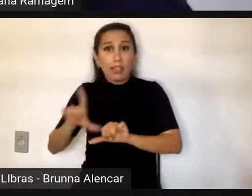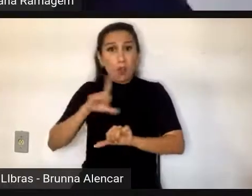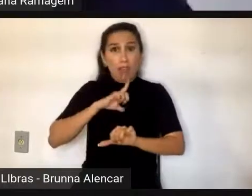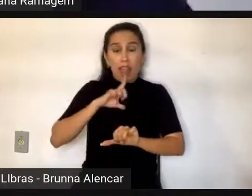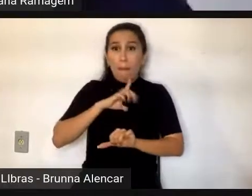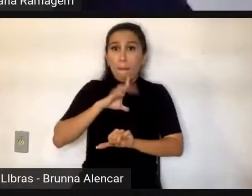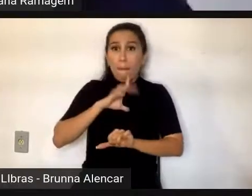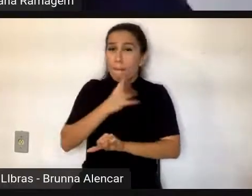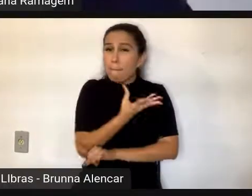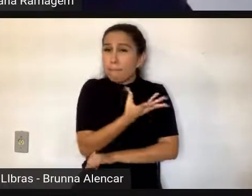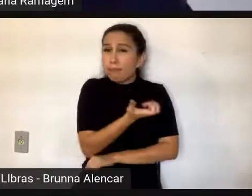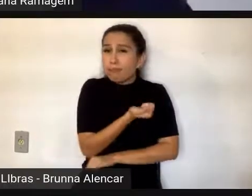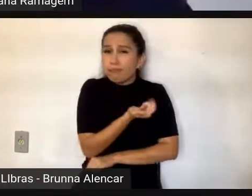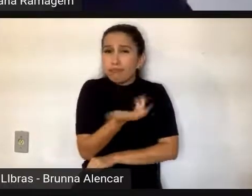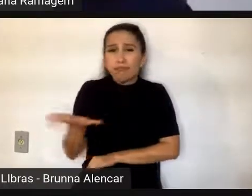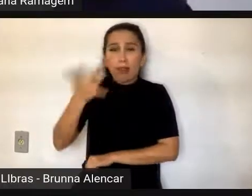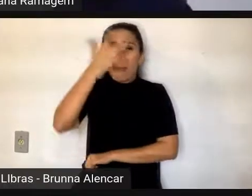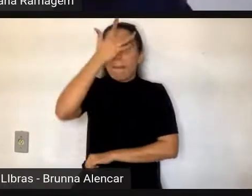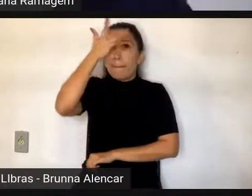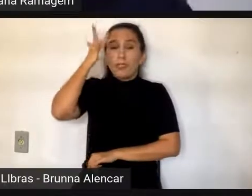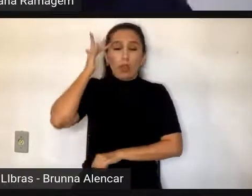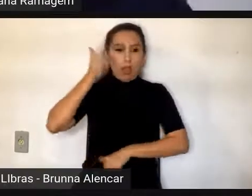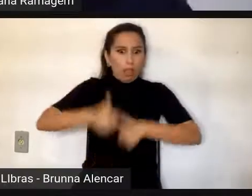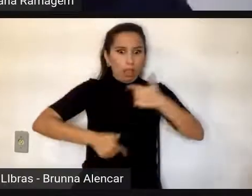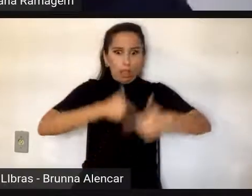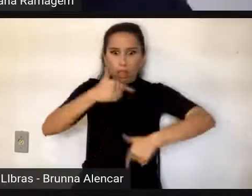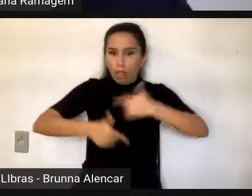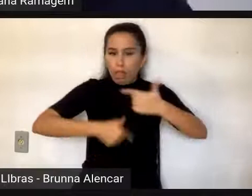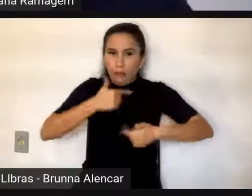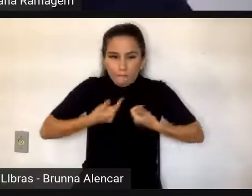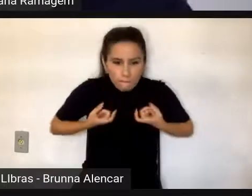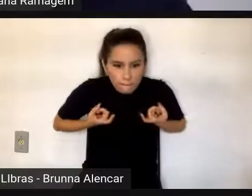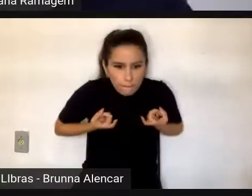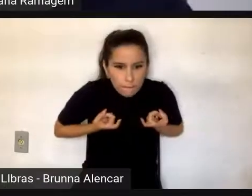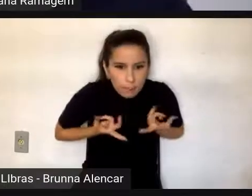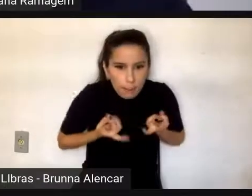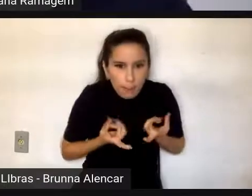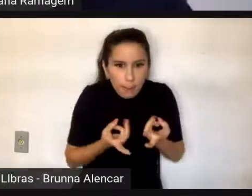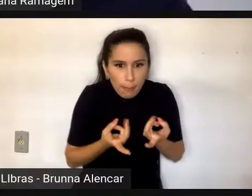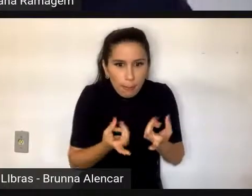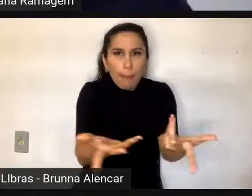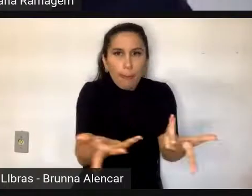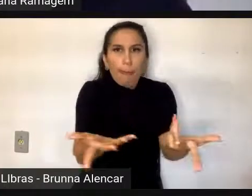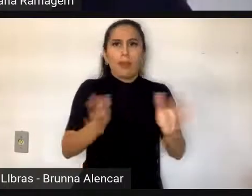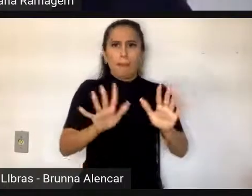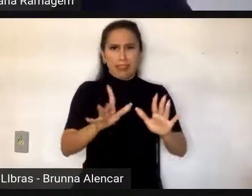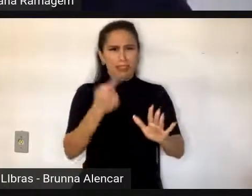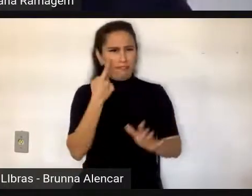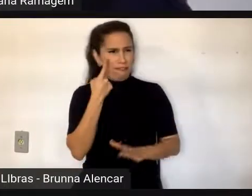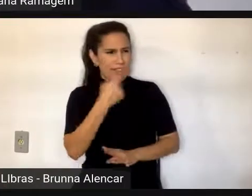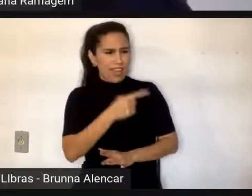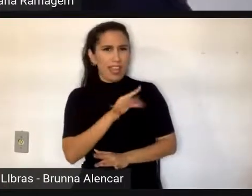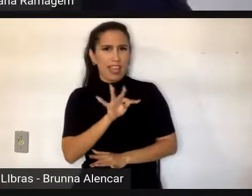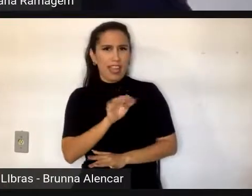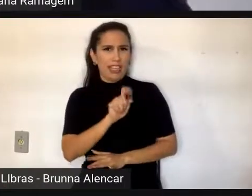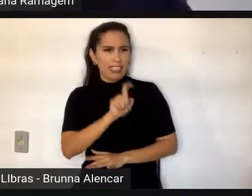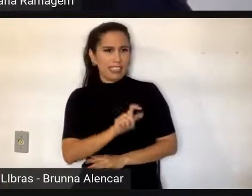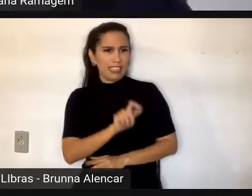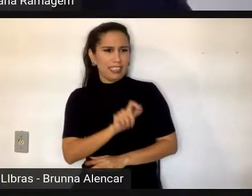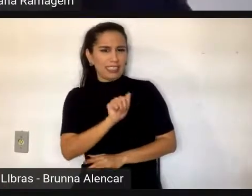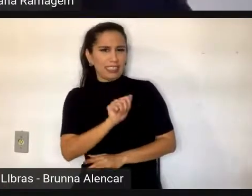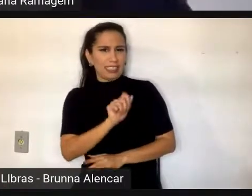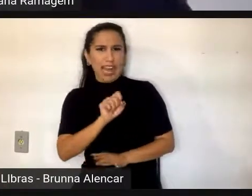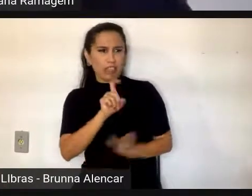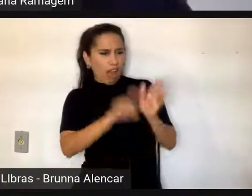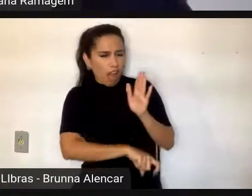sua renda, né? Só que muitos desses aplicativos cobram taxas muito grandes dos restaurantes que fazem,